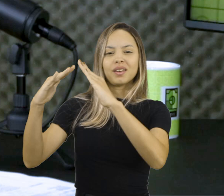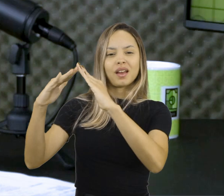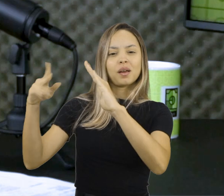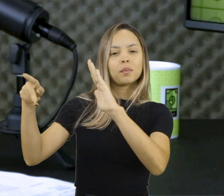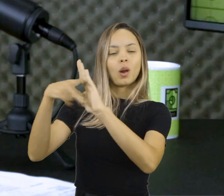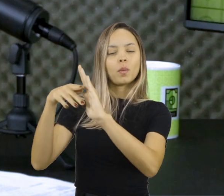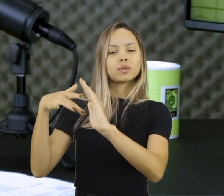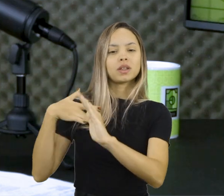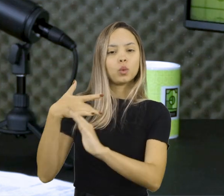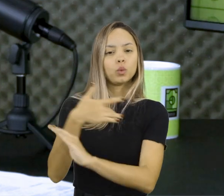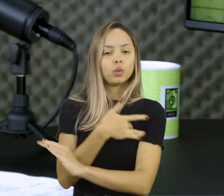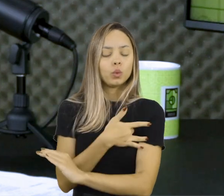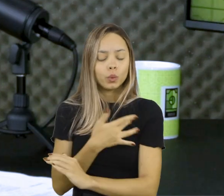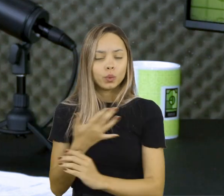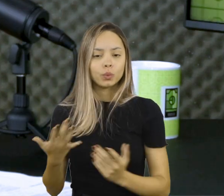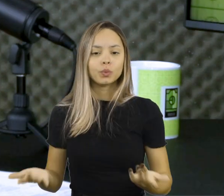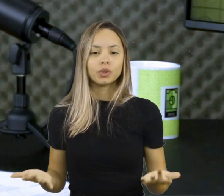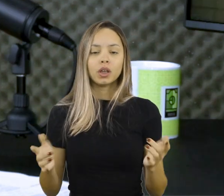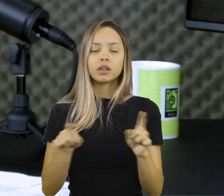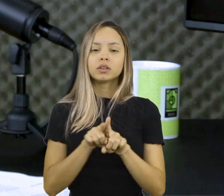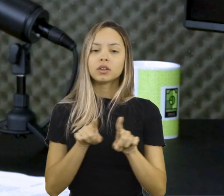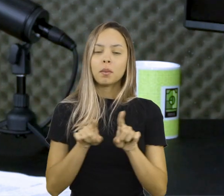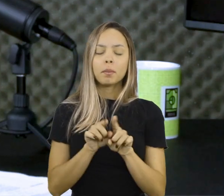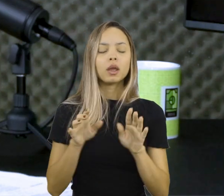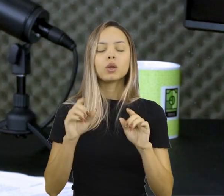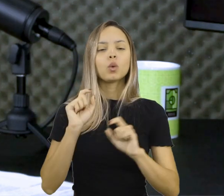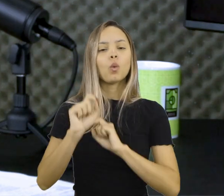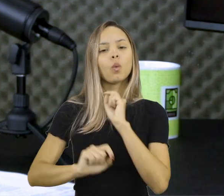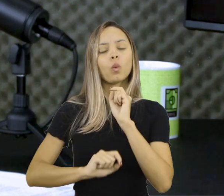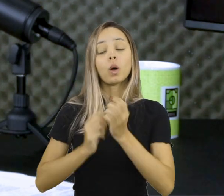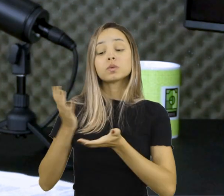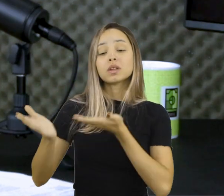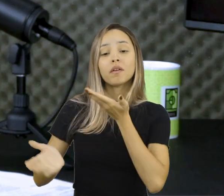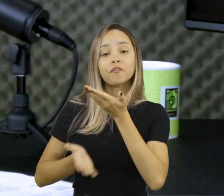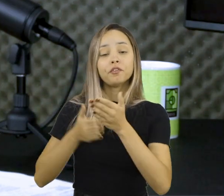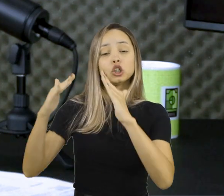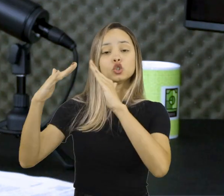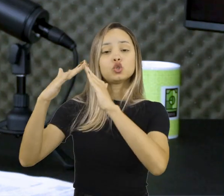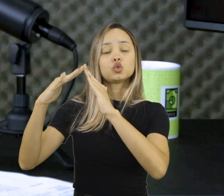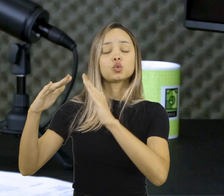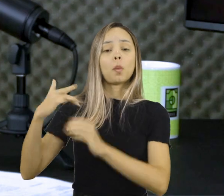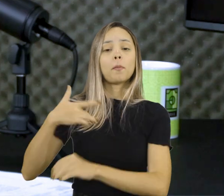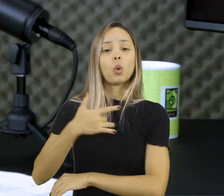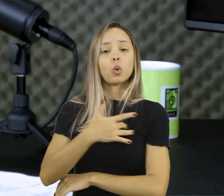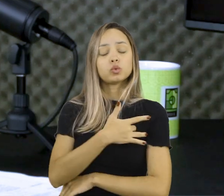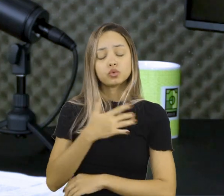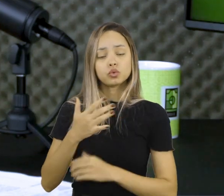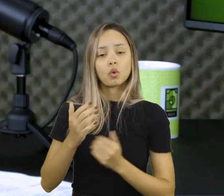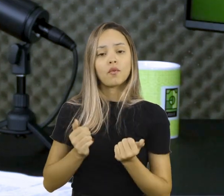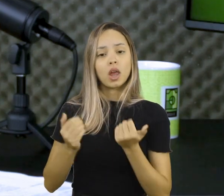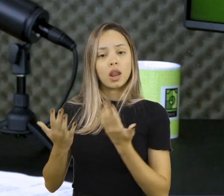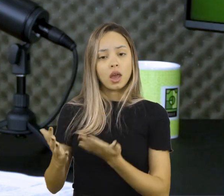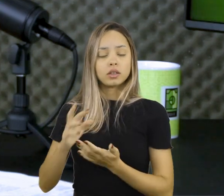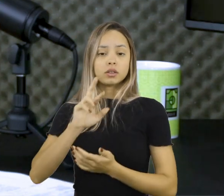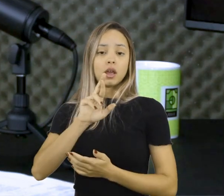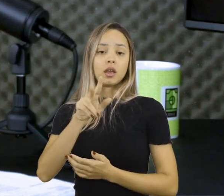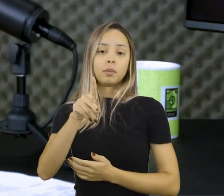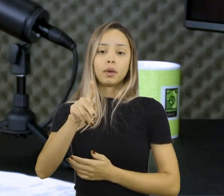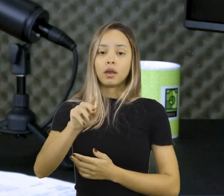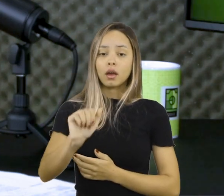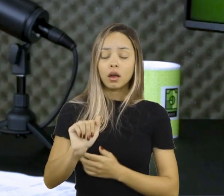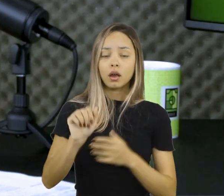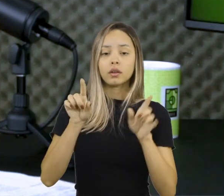serviços o o posto oferece saber eh as rpas as assistências